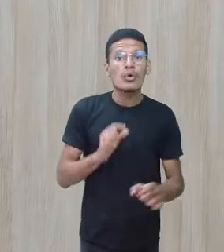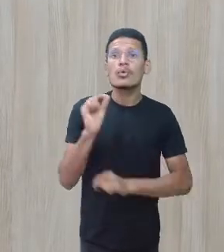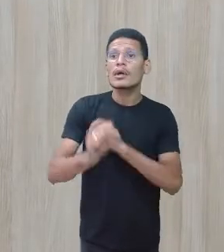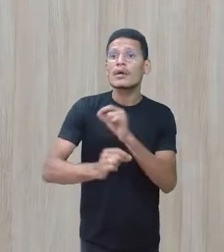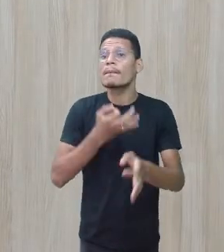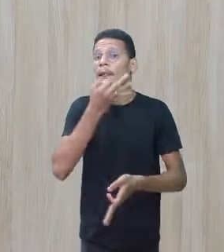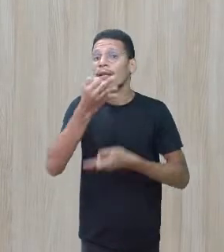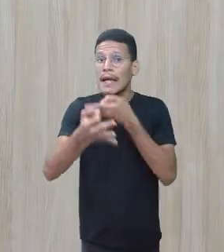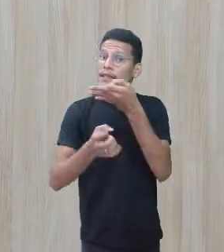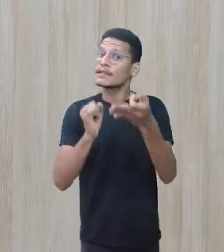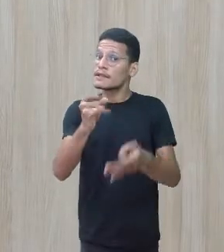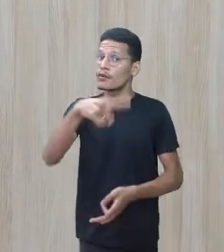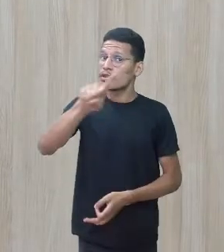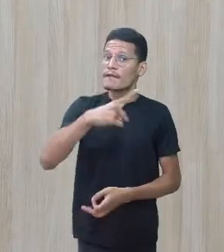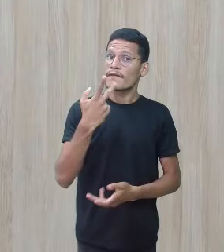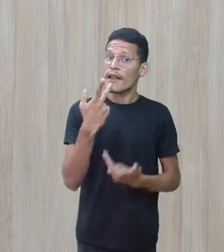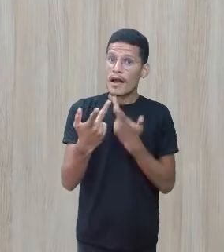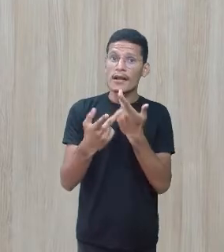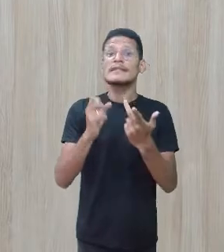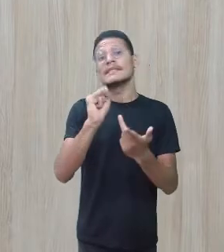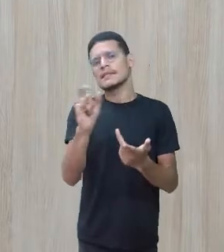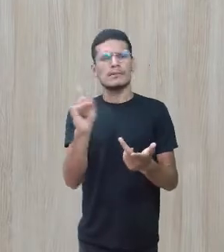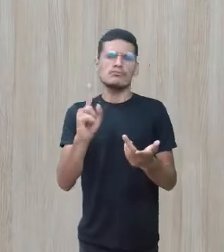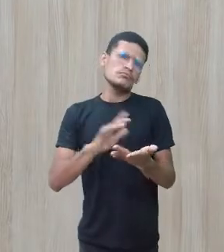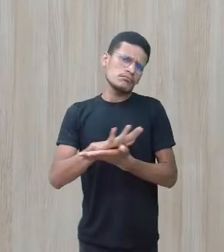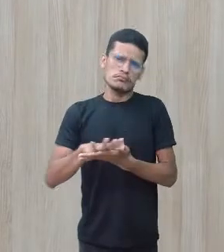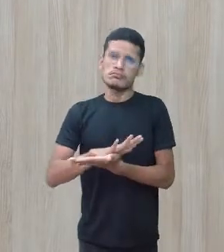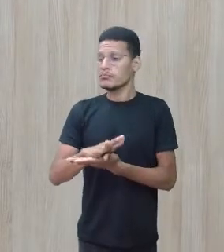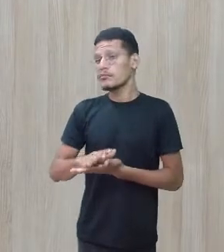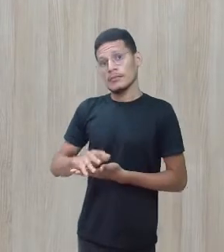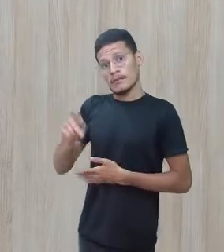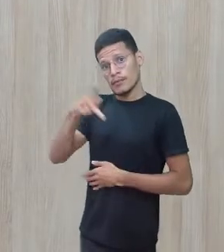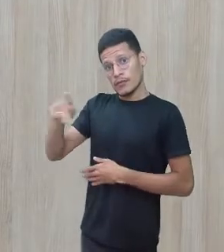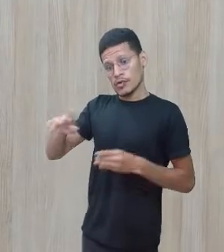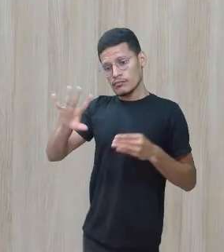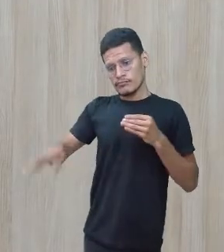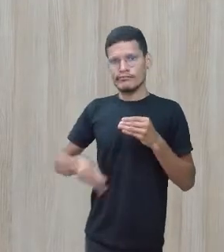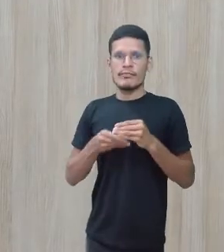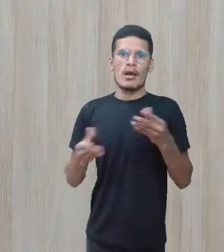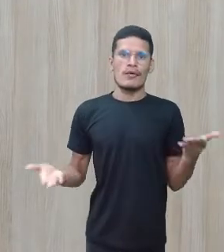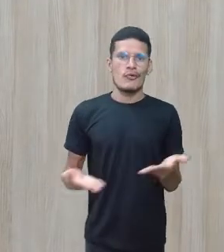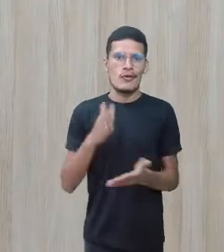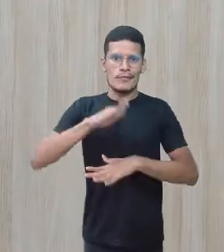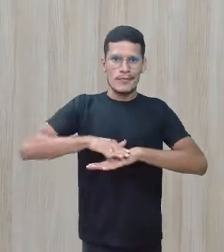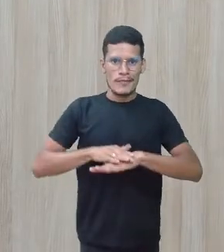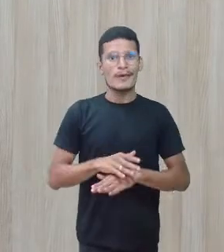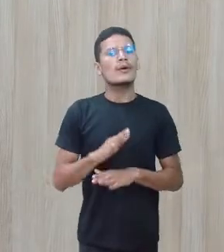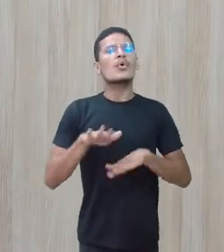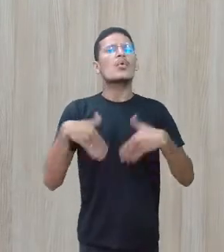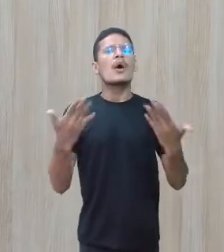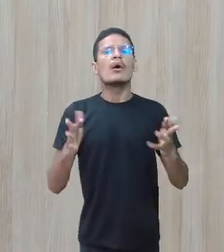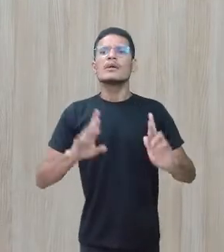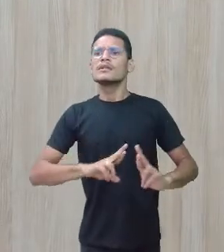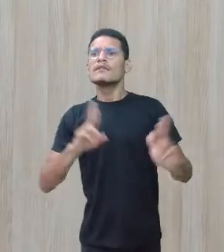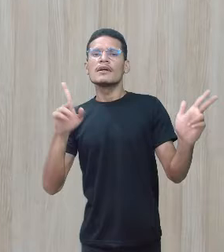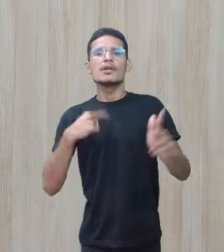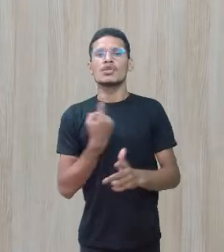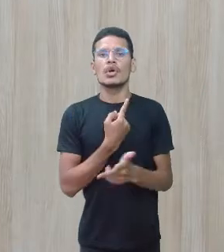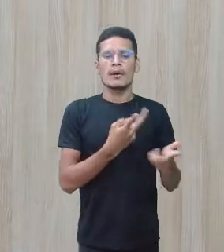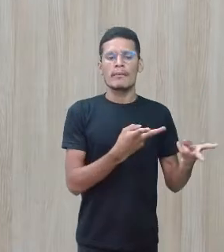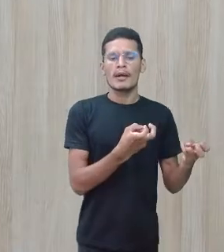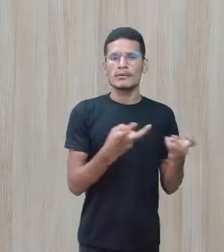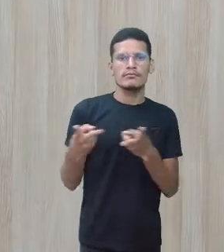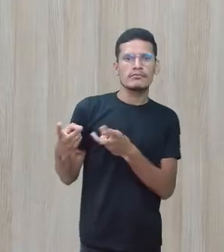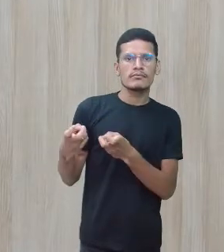se tiveram, e se não, o professor Pedro traz as considerações dele sobre esse primeiro momento, né? Quais são as principais diferenças que a gente nota